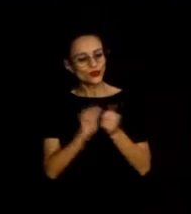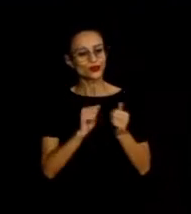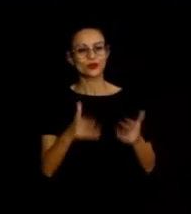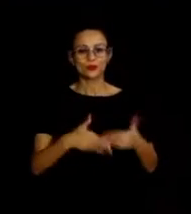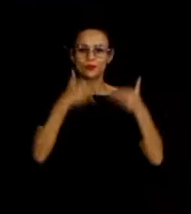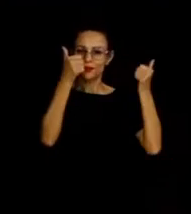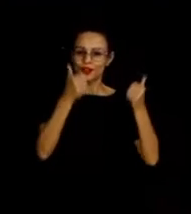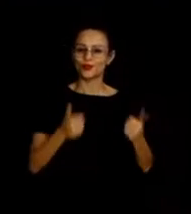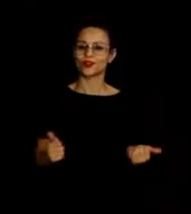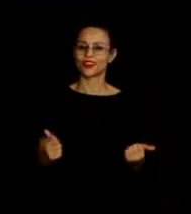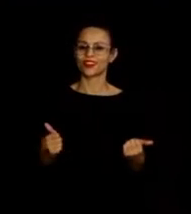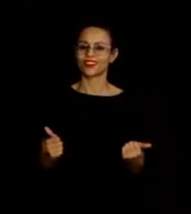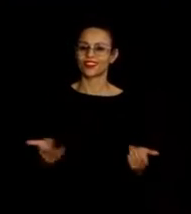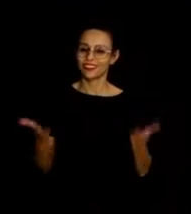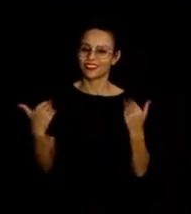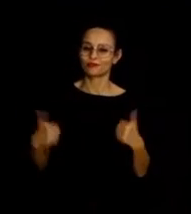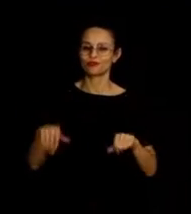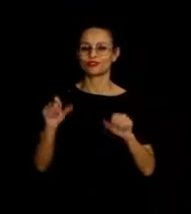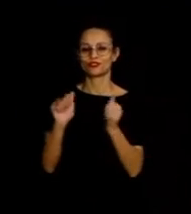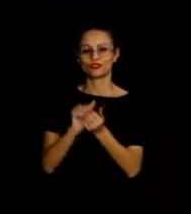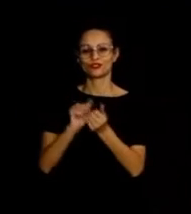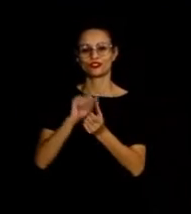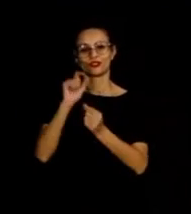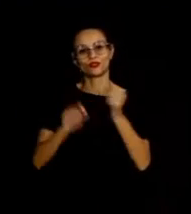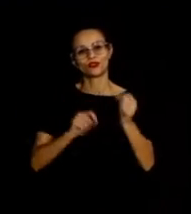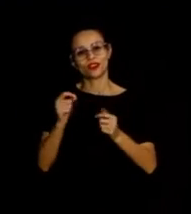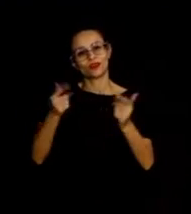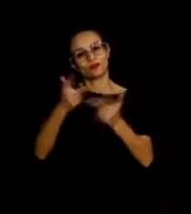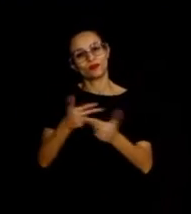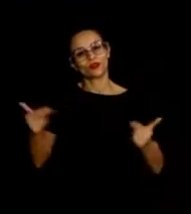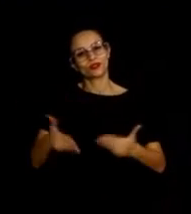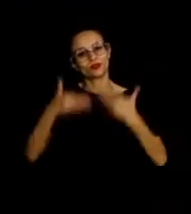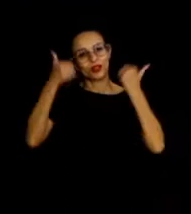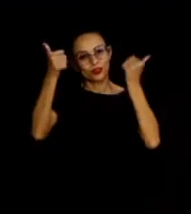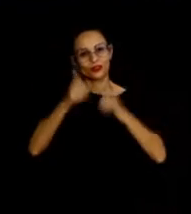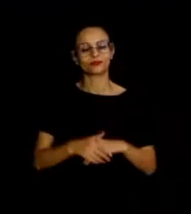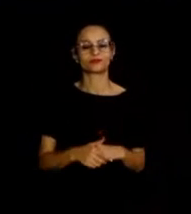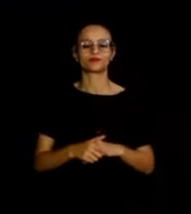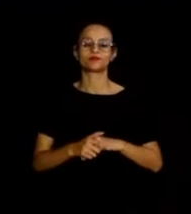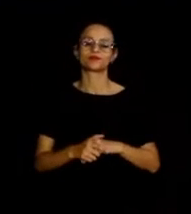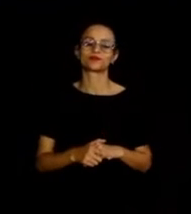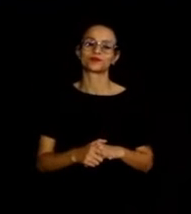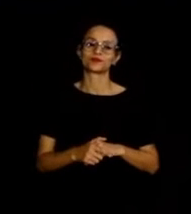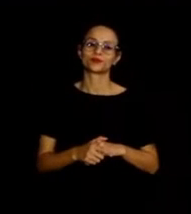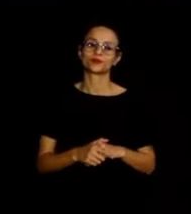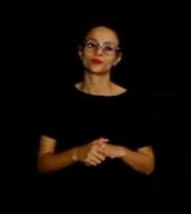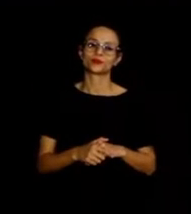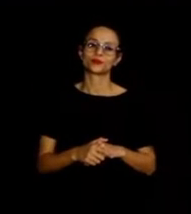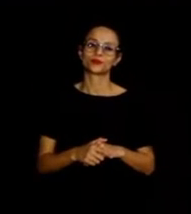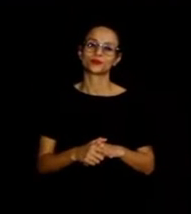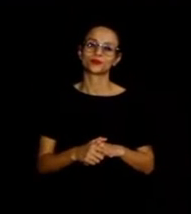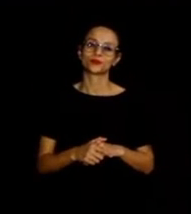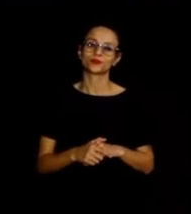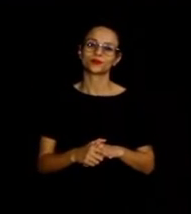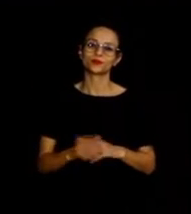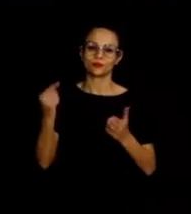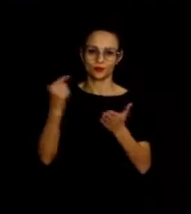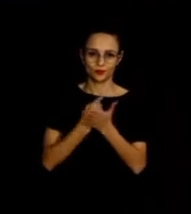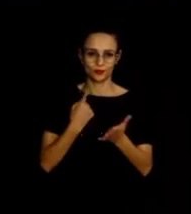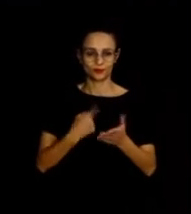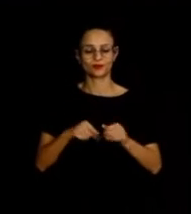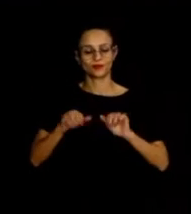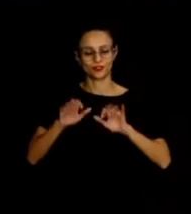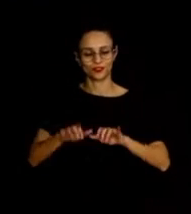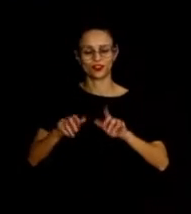convida para melhorar a gente convida a fazer disso uma coisa melhor né É aí perguntaram